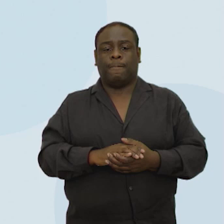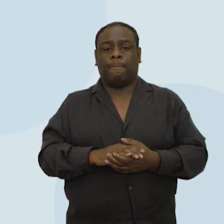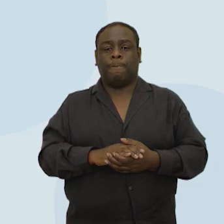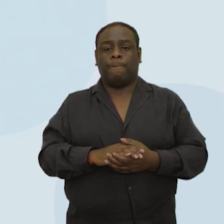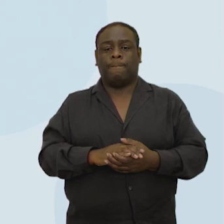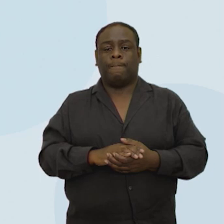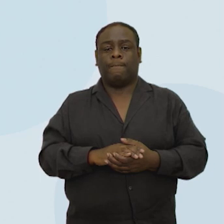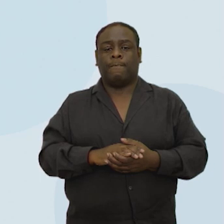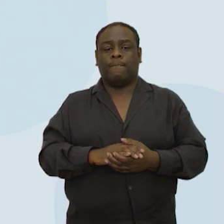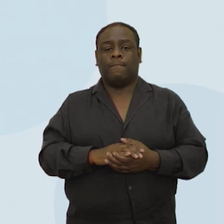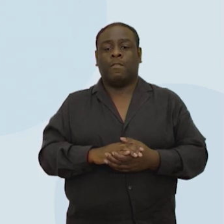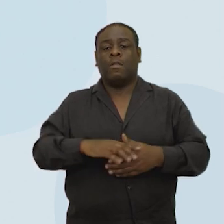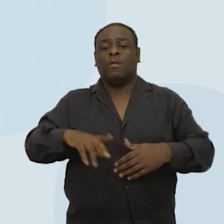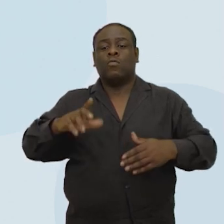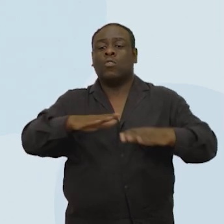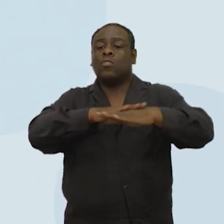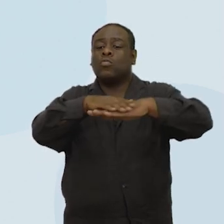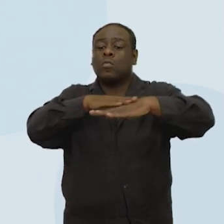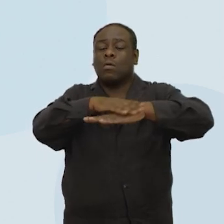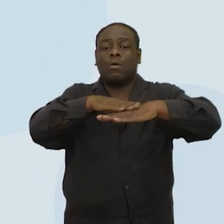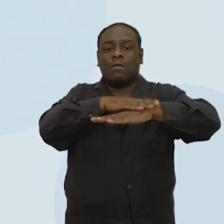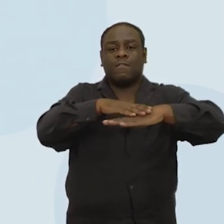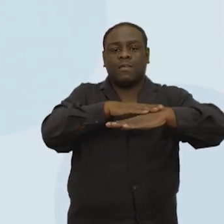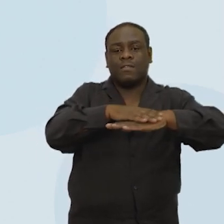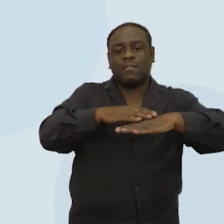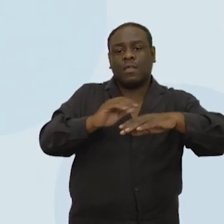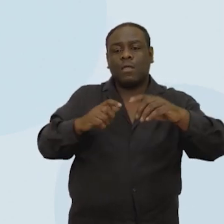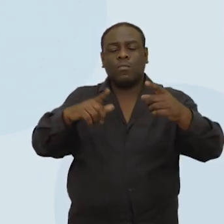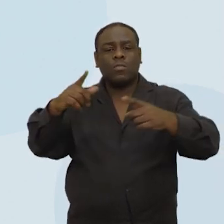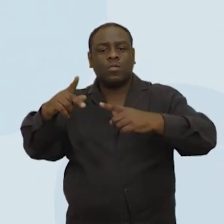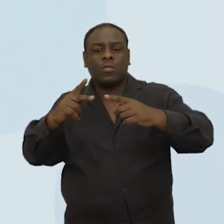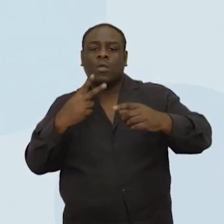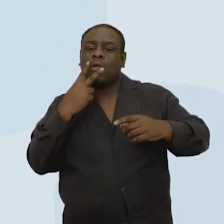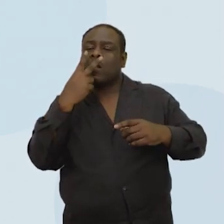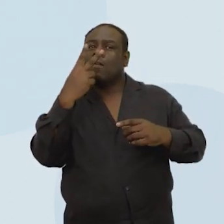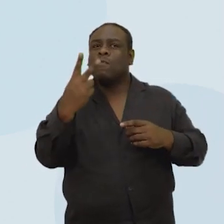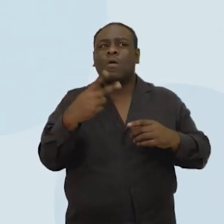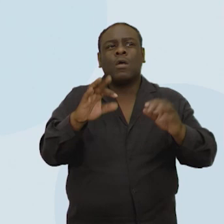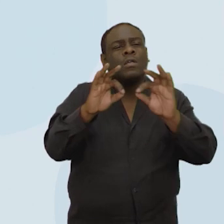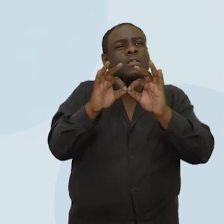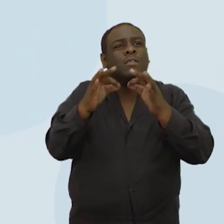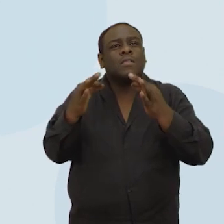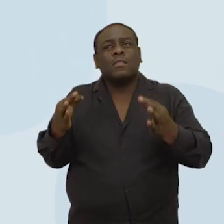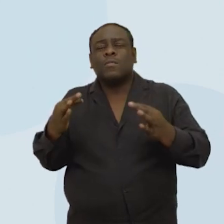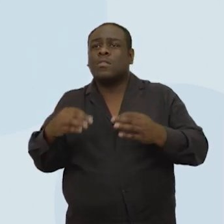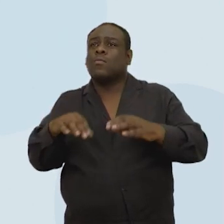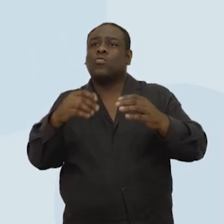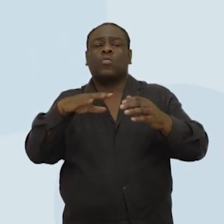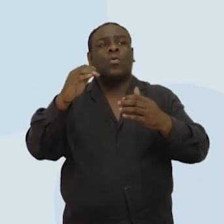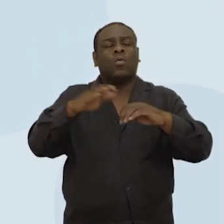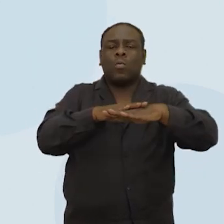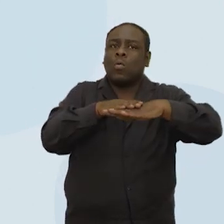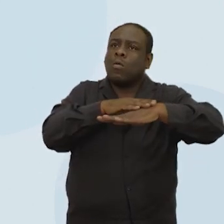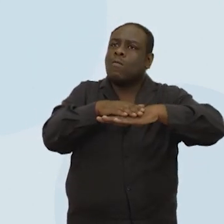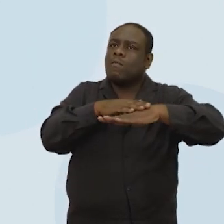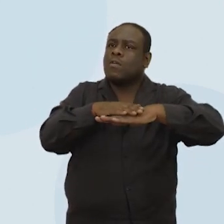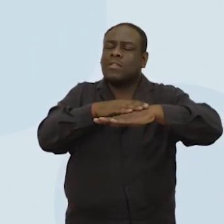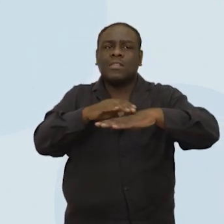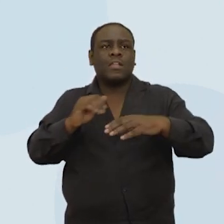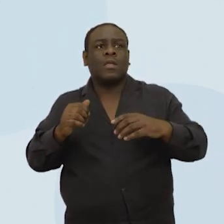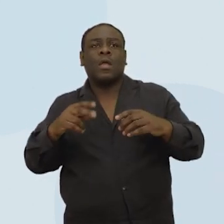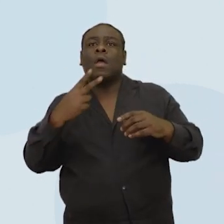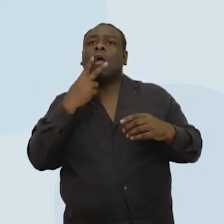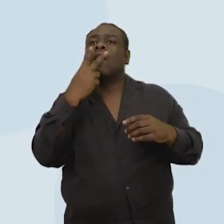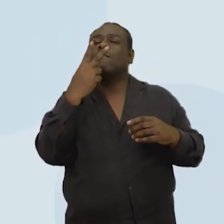É tipo assim, né, mano? A gente conversa dessa forma, né? Às vezes a gente tá falando com a voz mista e tal, quando a gente tá batendo papo. Aí quando a gente vai fazer uma voz